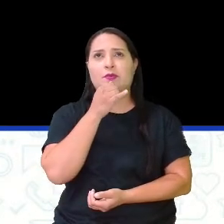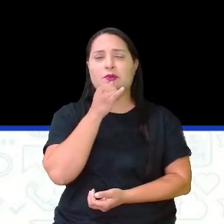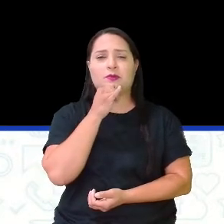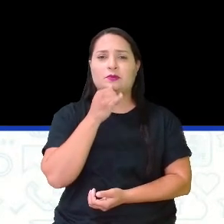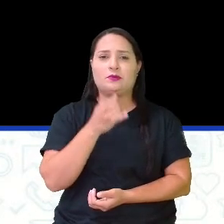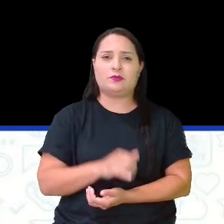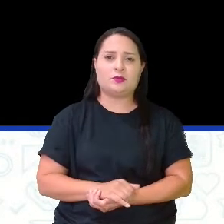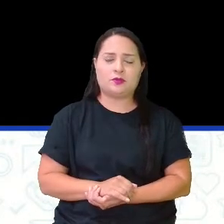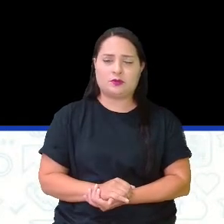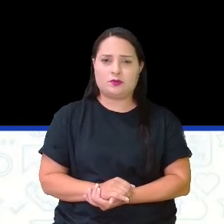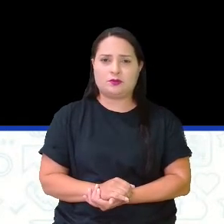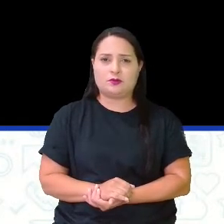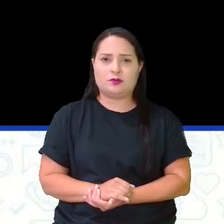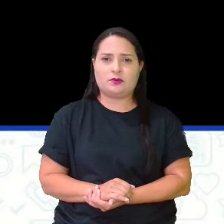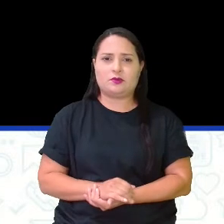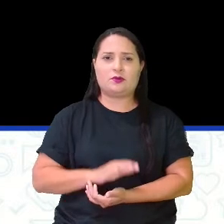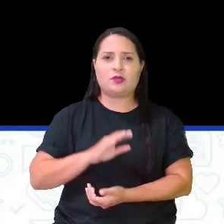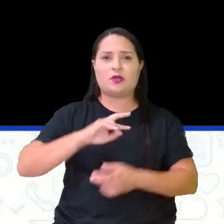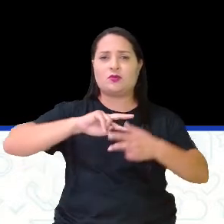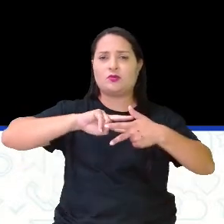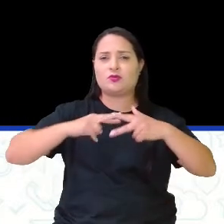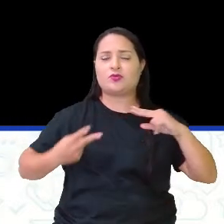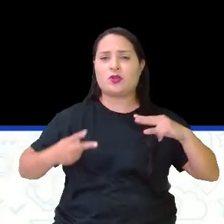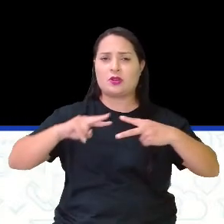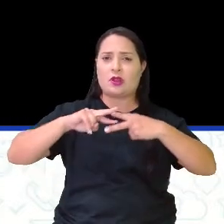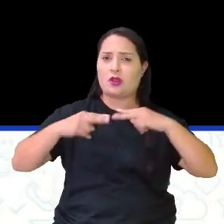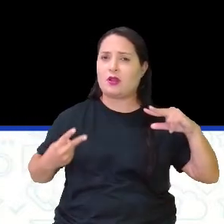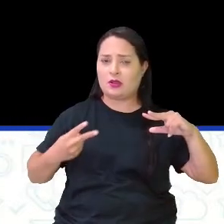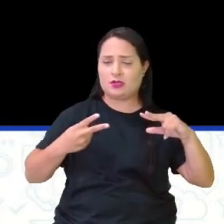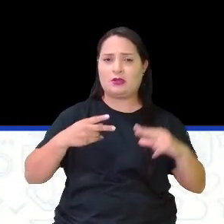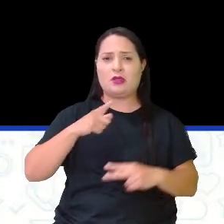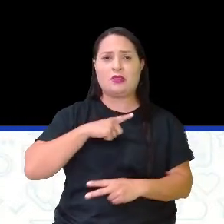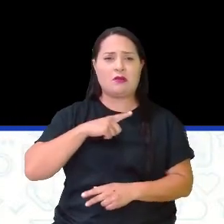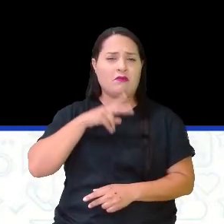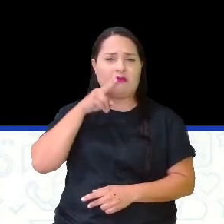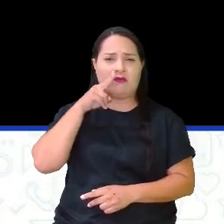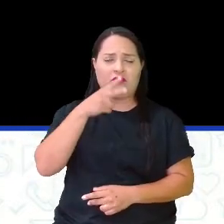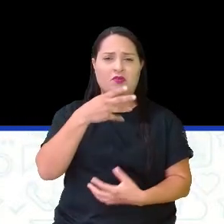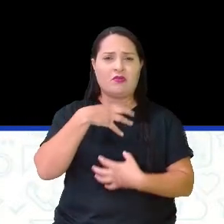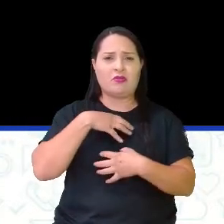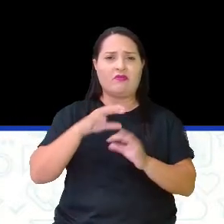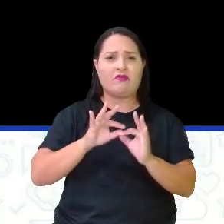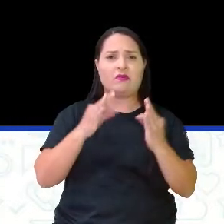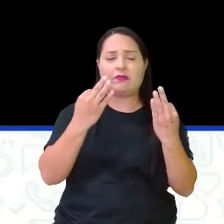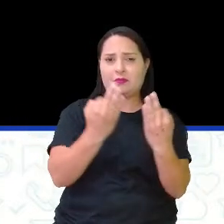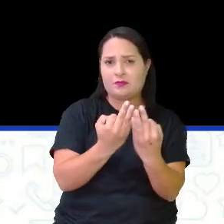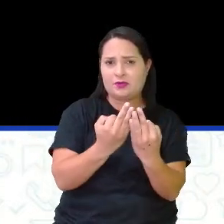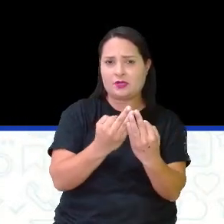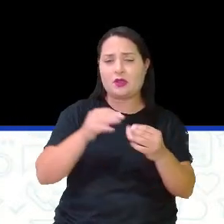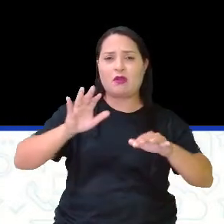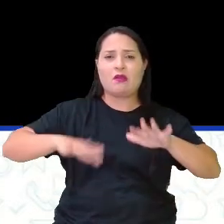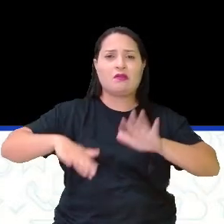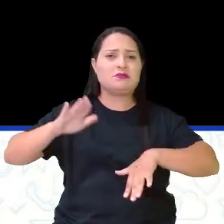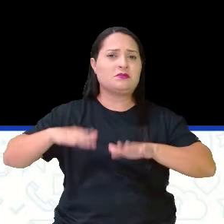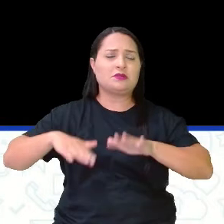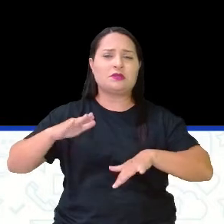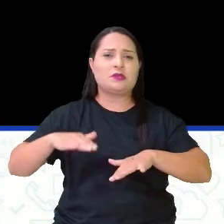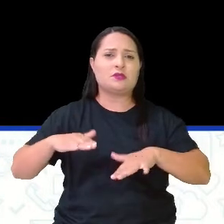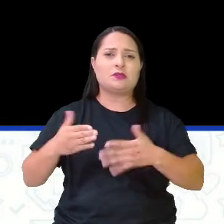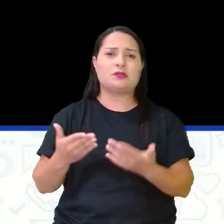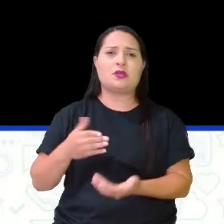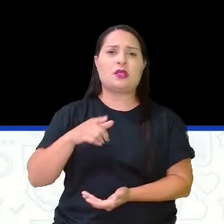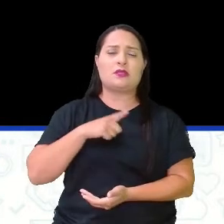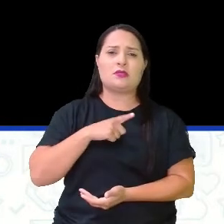gente tem aí a genética, né, uma questão genética muito forte, familiar, e às vezes você é